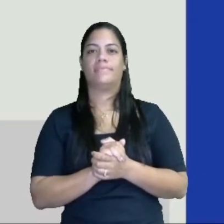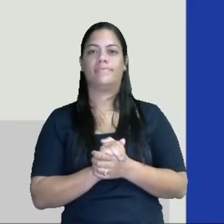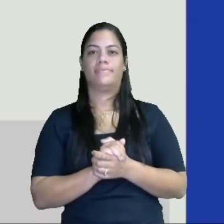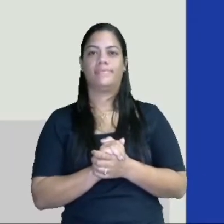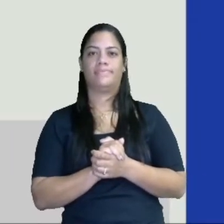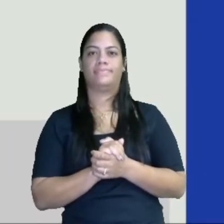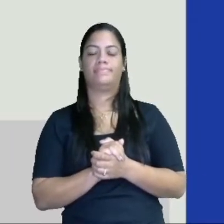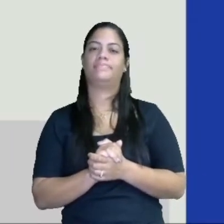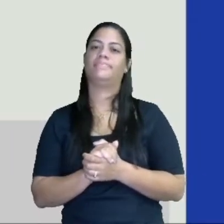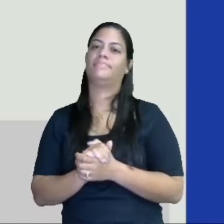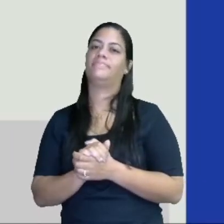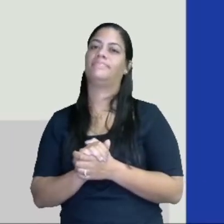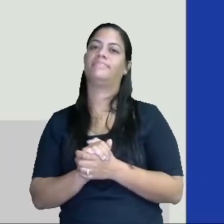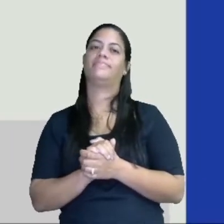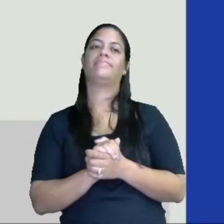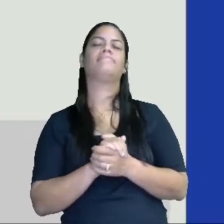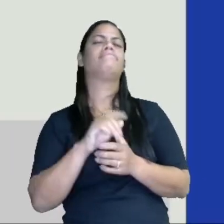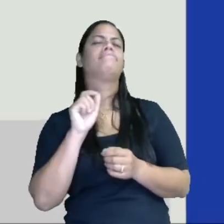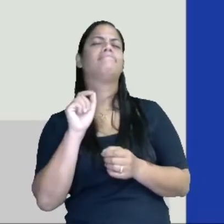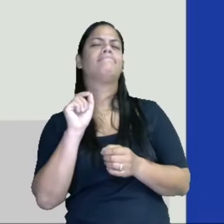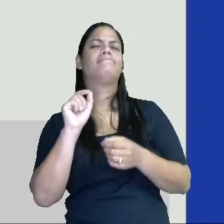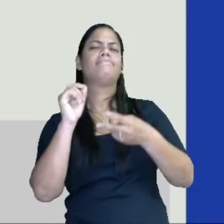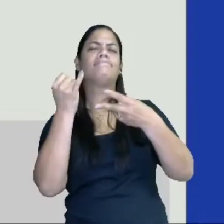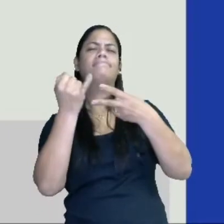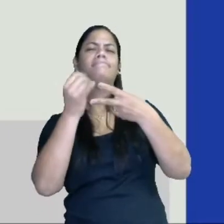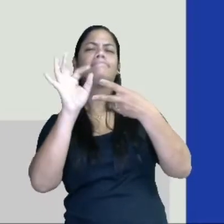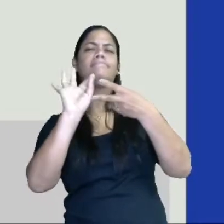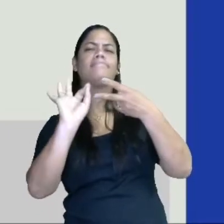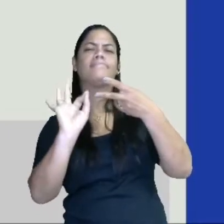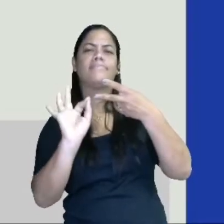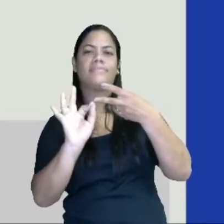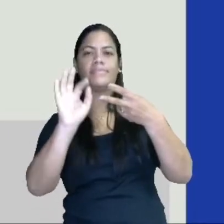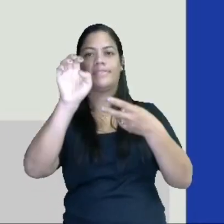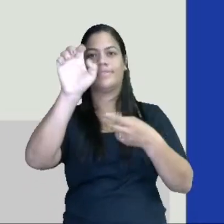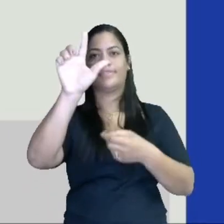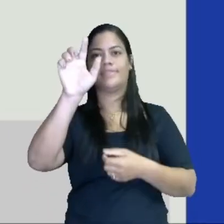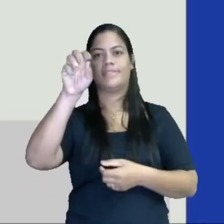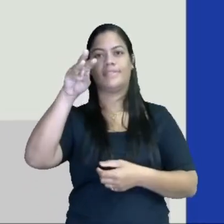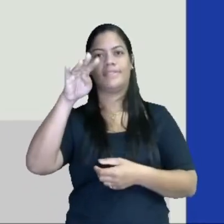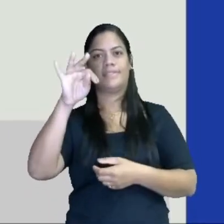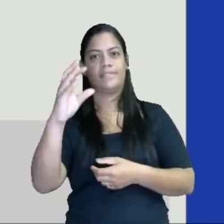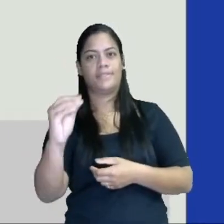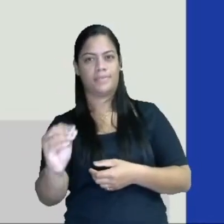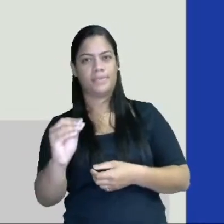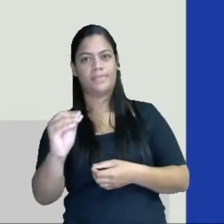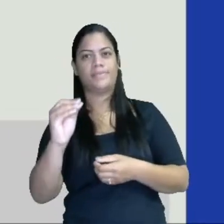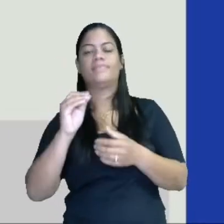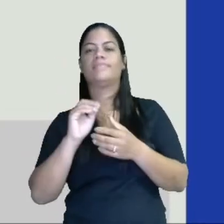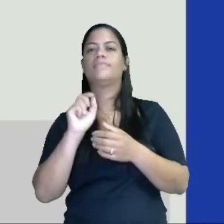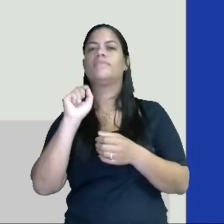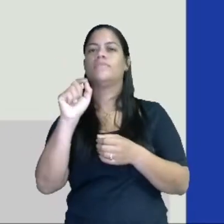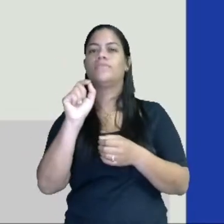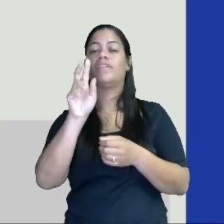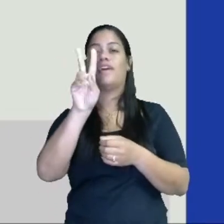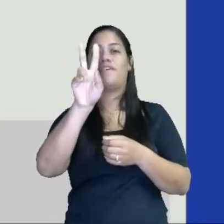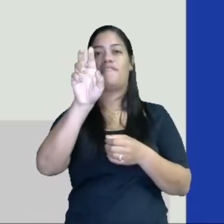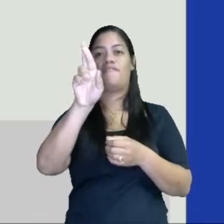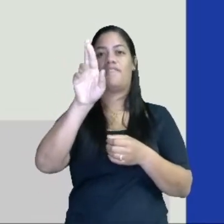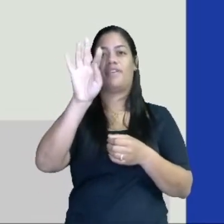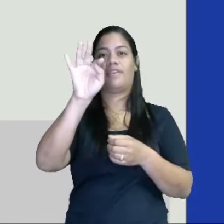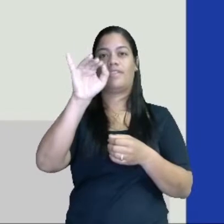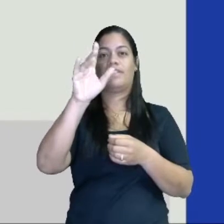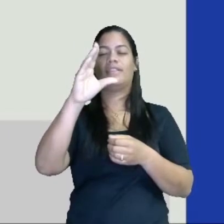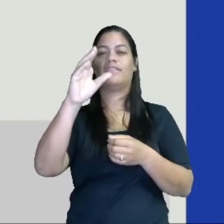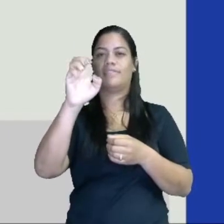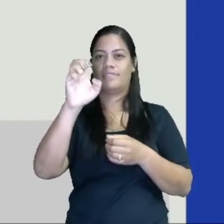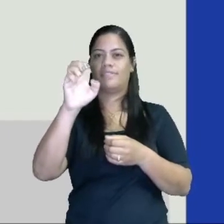Elementos do polígono, tá? Então, o elemento polígono tem um vértice. o vértice corresponde ao ponto de encontro